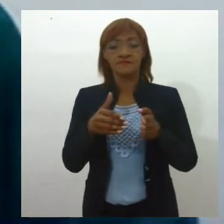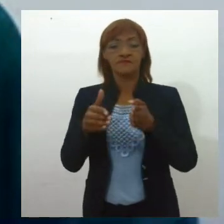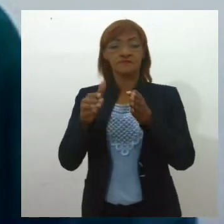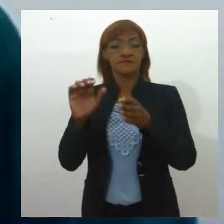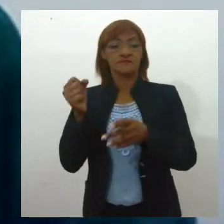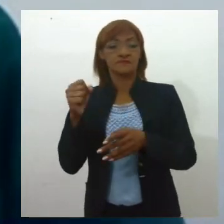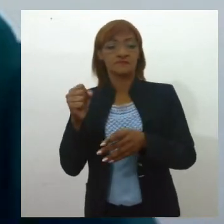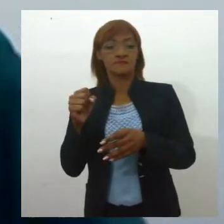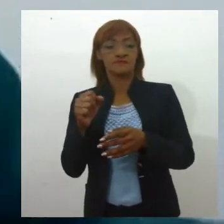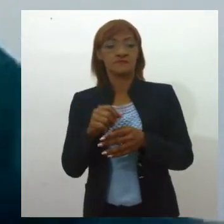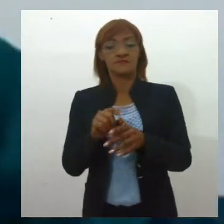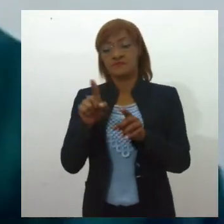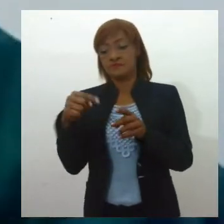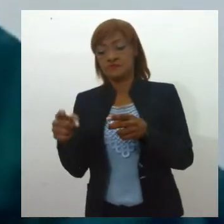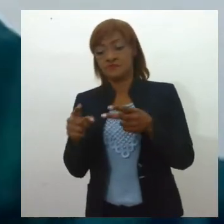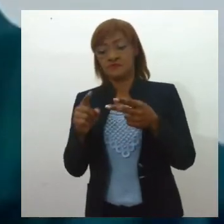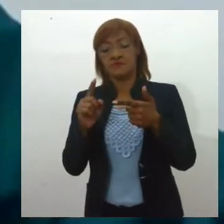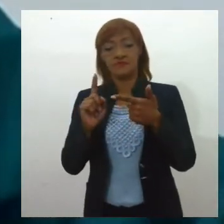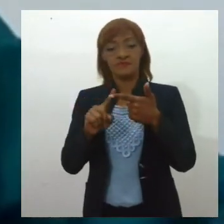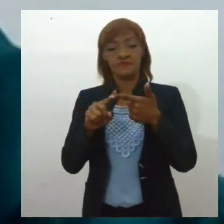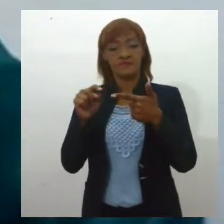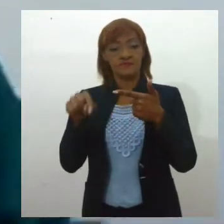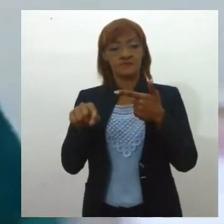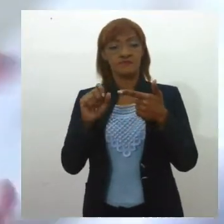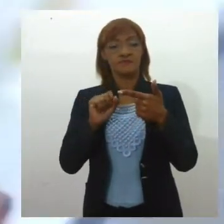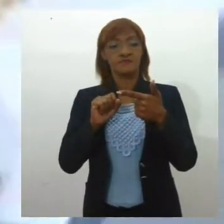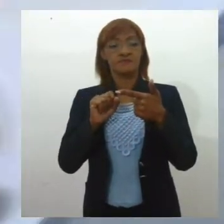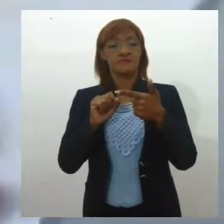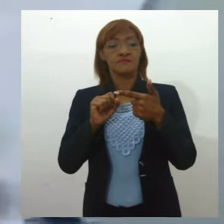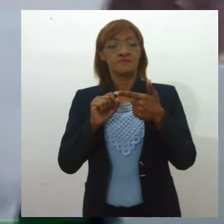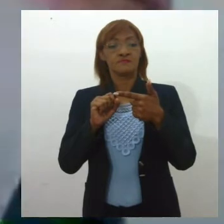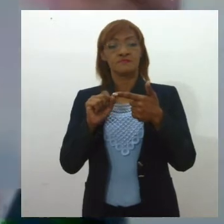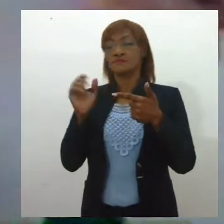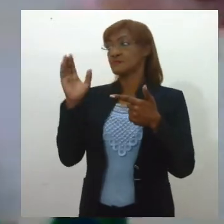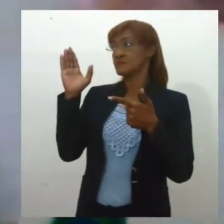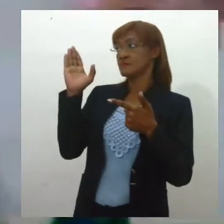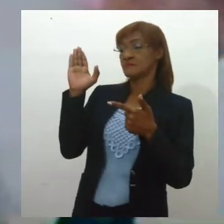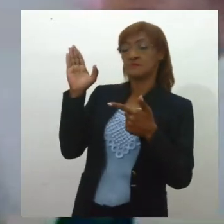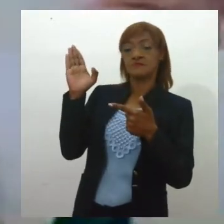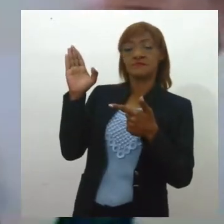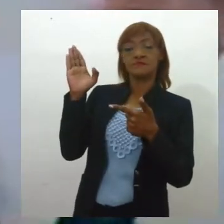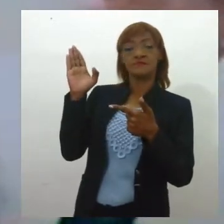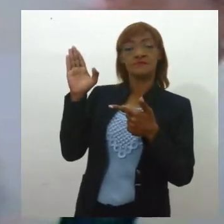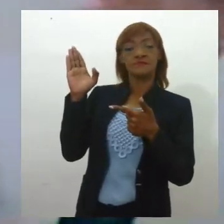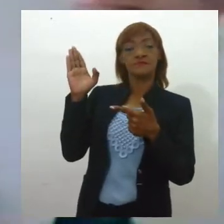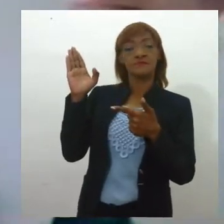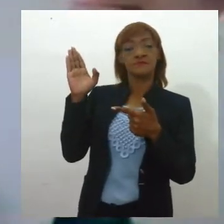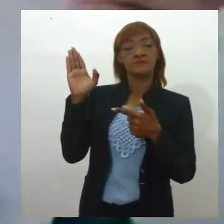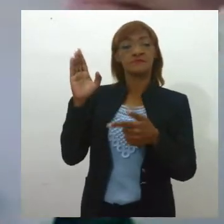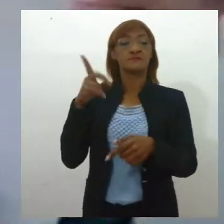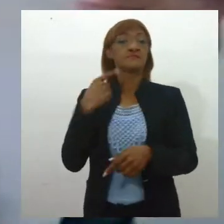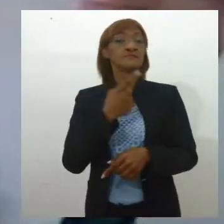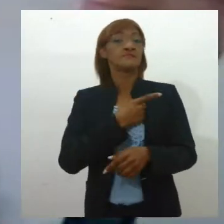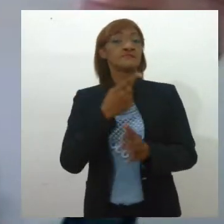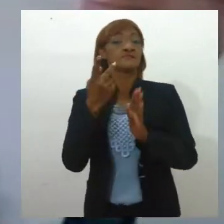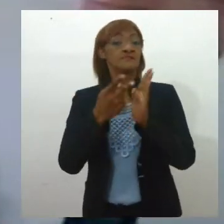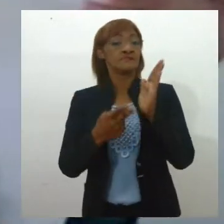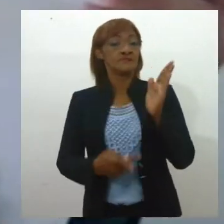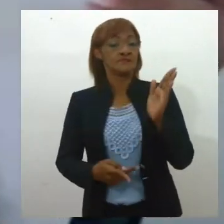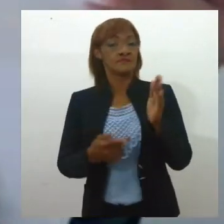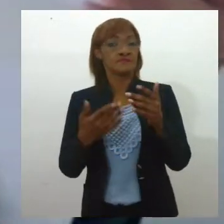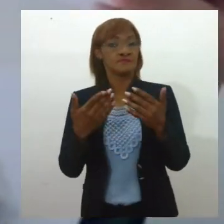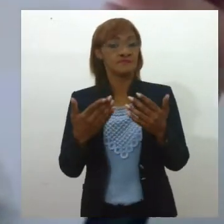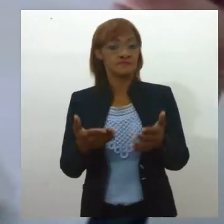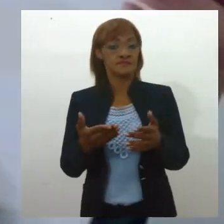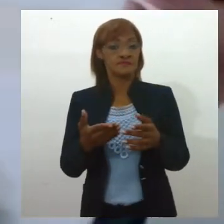livro esse livro de agora, o Azahar Flor Laranjeiras, já é uma síntese do nosso projeto. Então, o primeiro livro mais técnico,